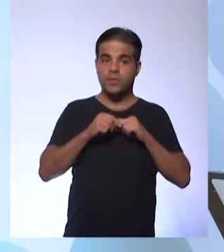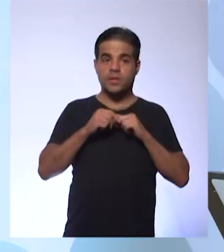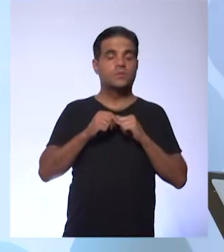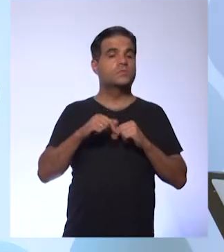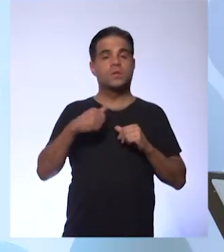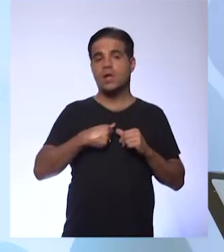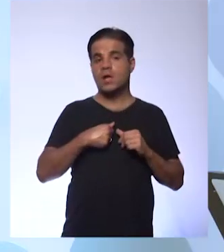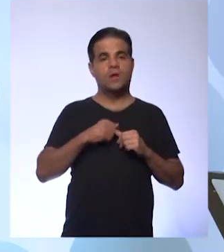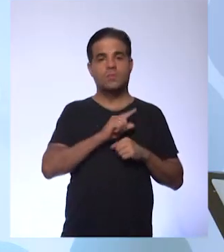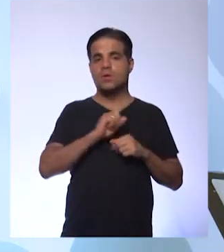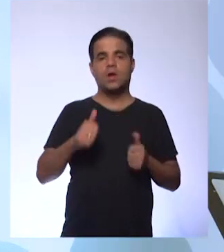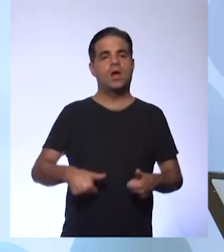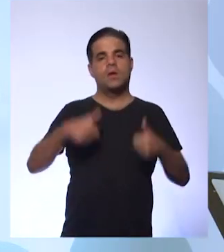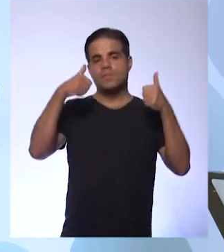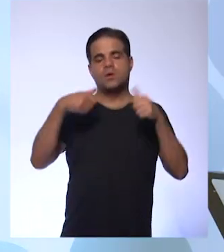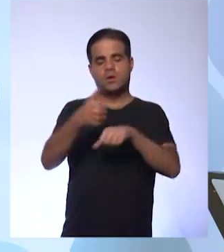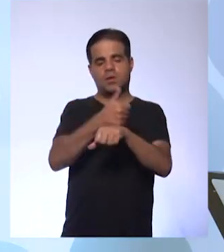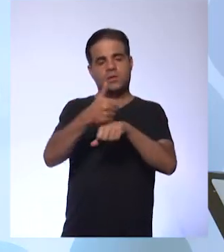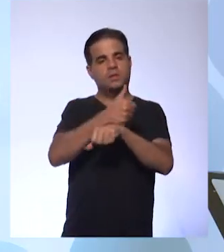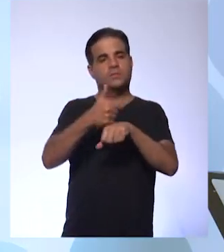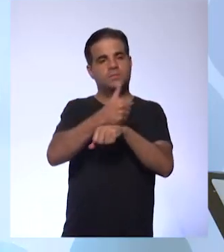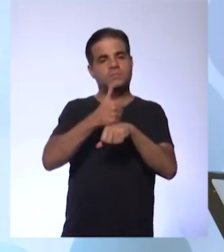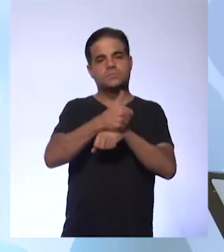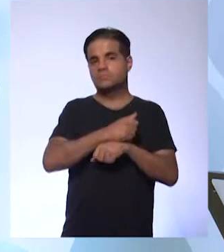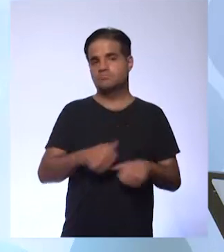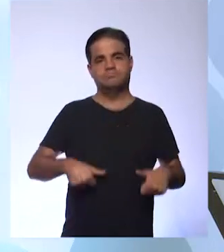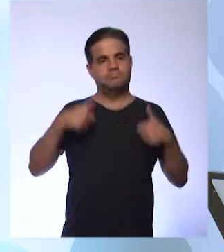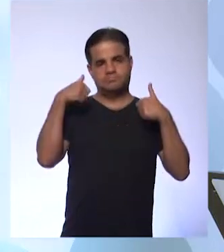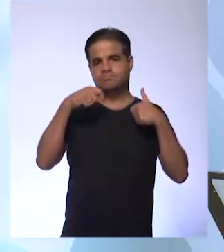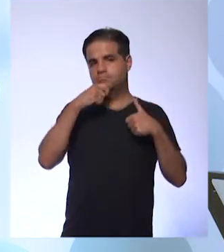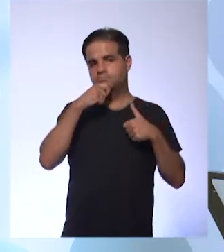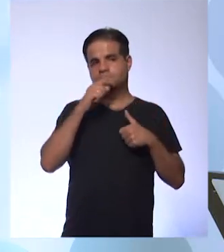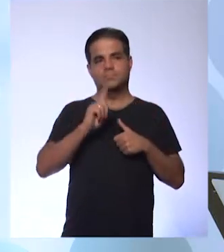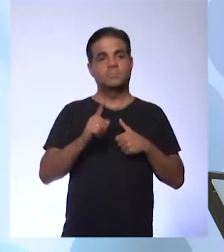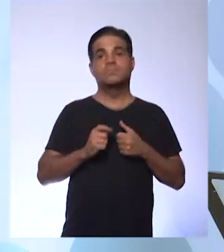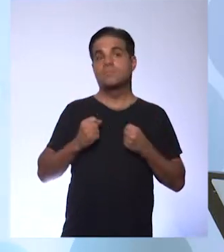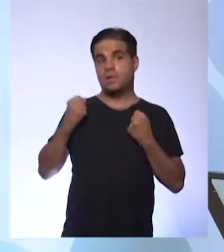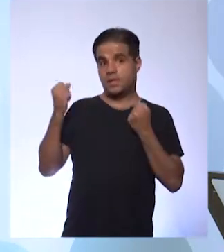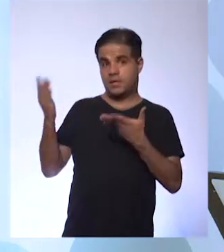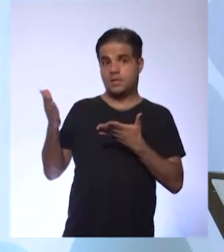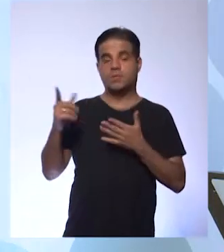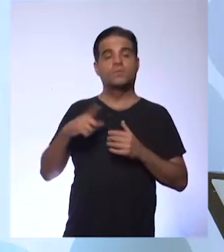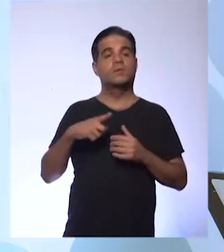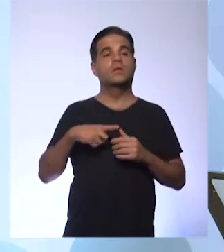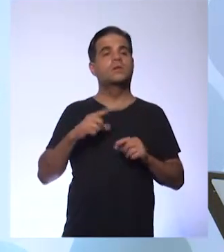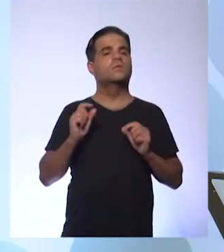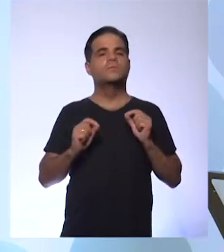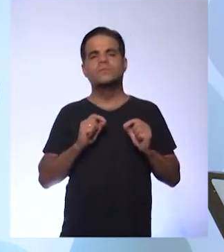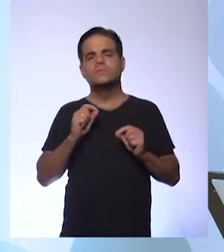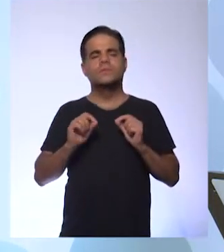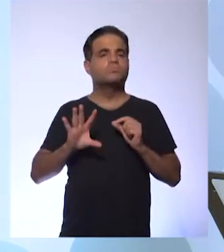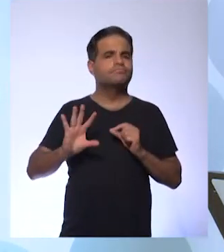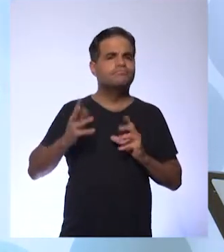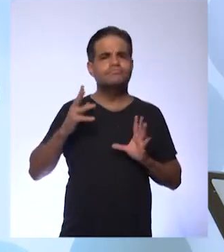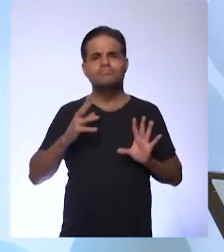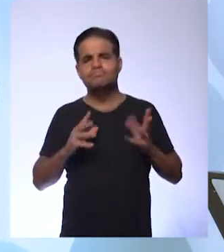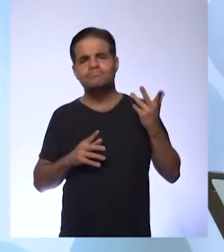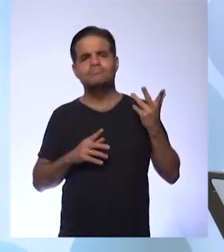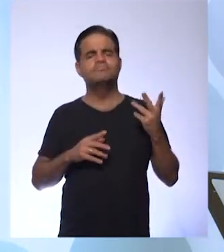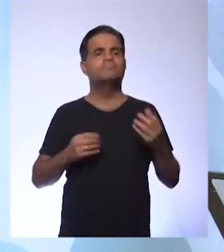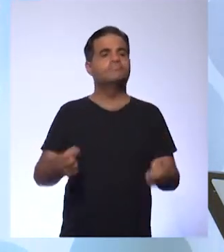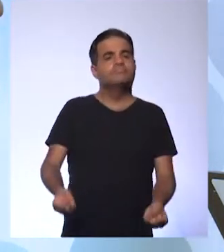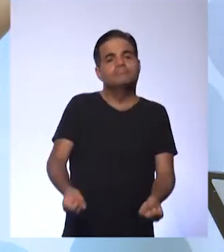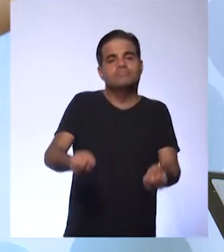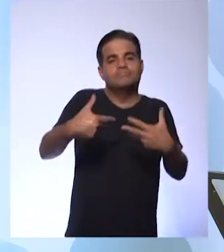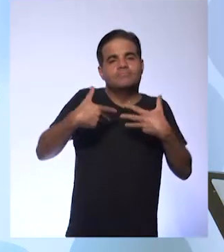não sou a melhor profissional. Aqui, eu tenho aquela circunstância que me